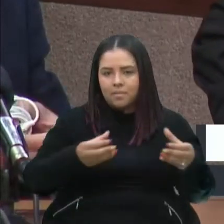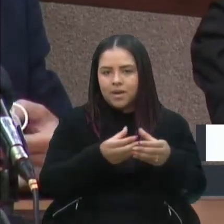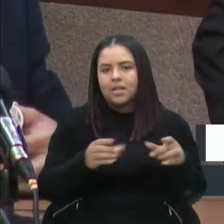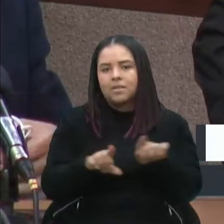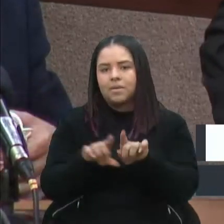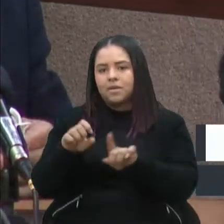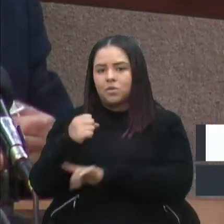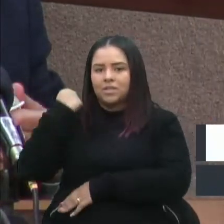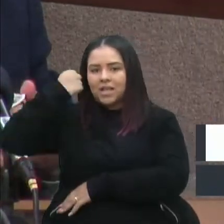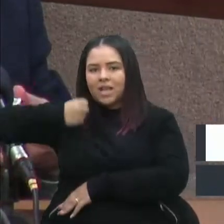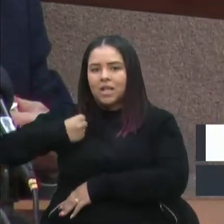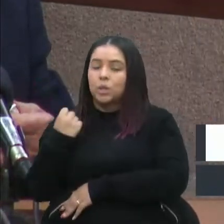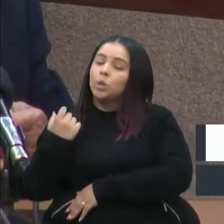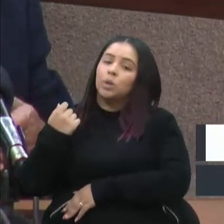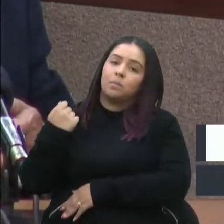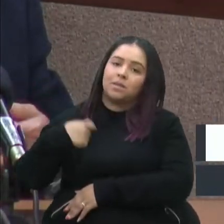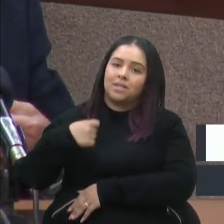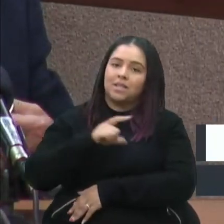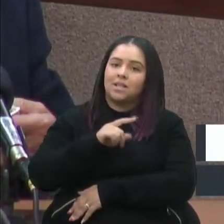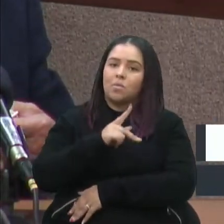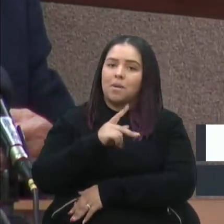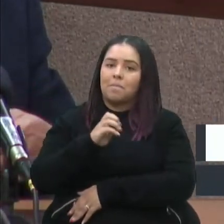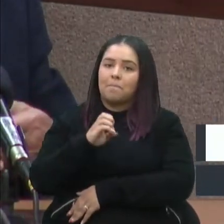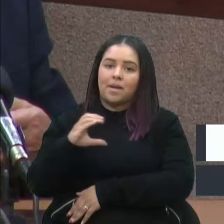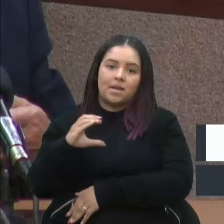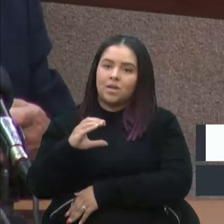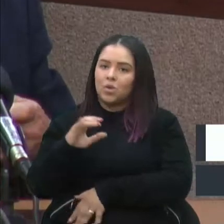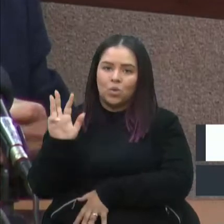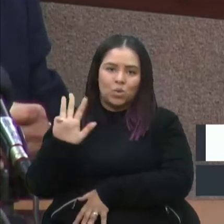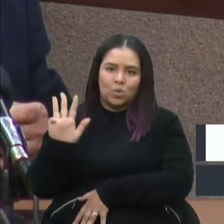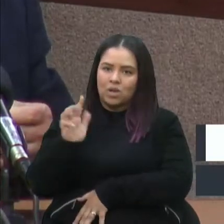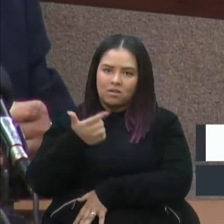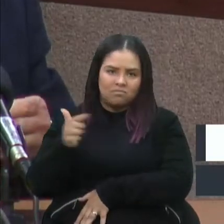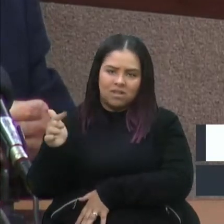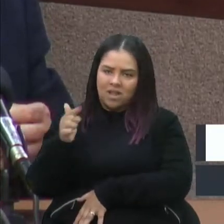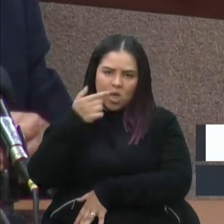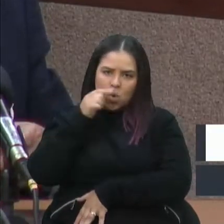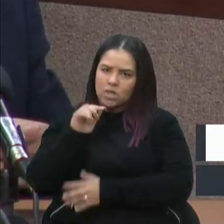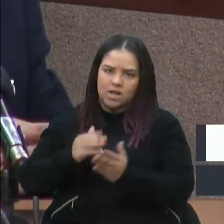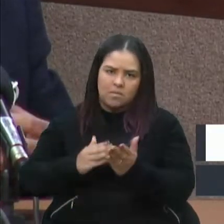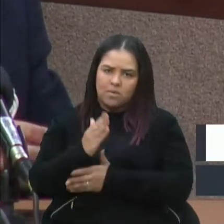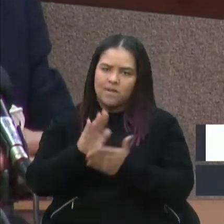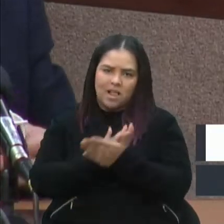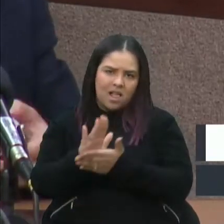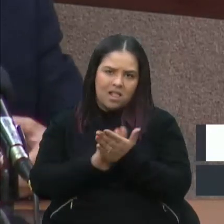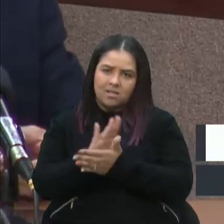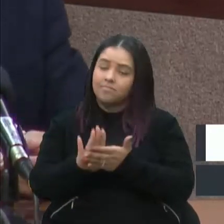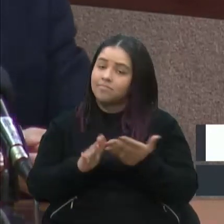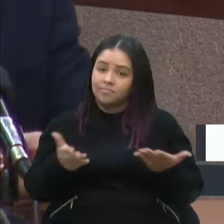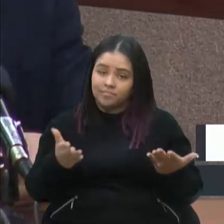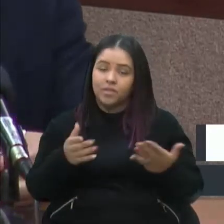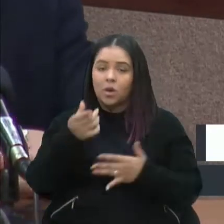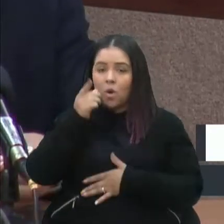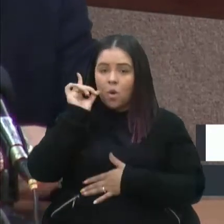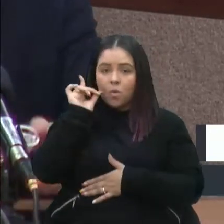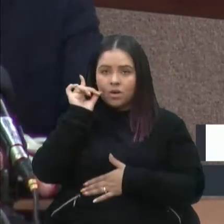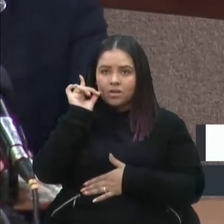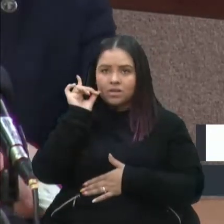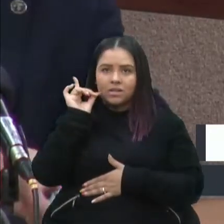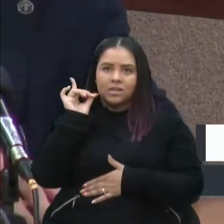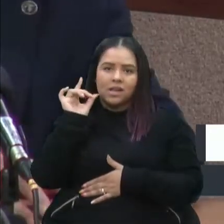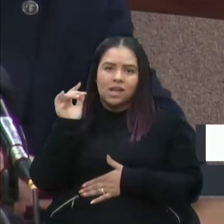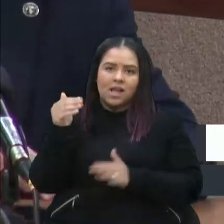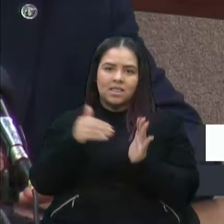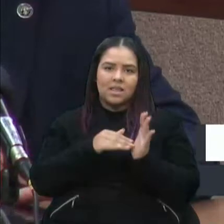de uma PEC. Lula não vai ter essa PEC. Em momento nenhum ele vai conseguir aprovar PEC no Congresso, e ontem até a posição